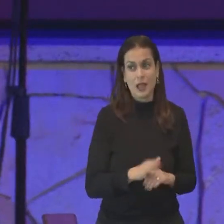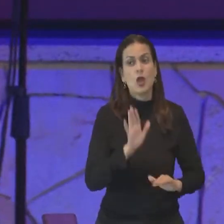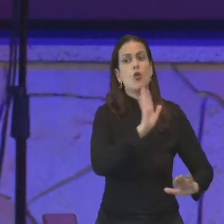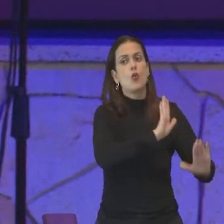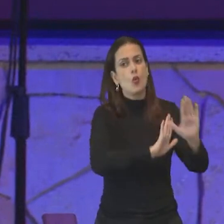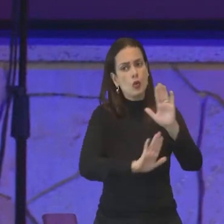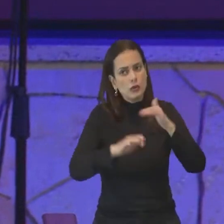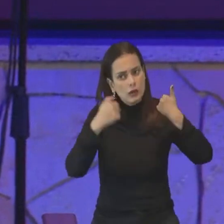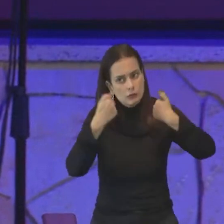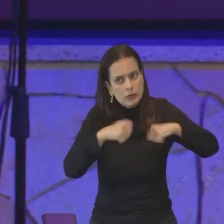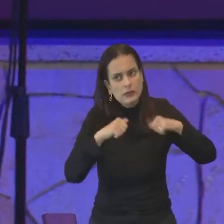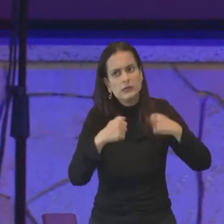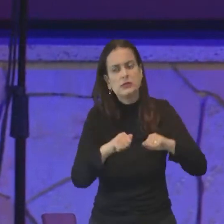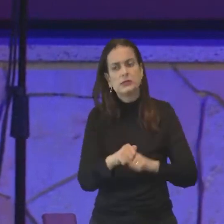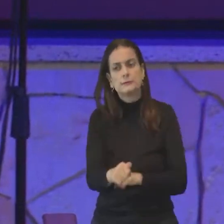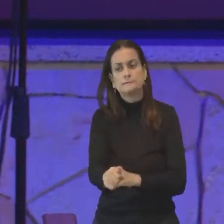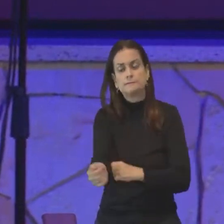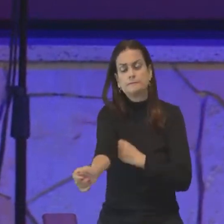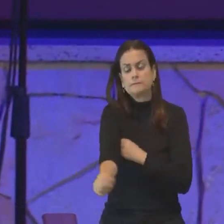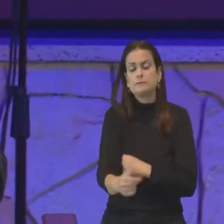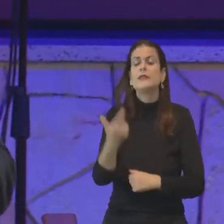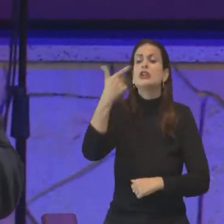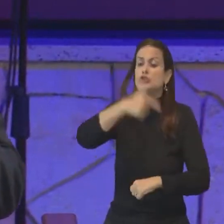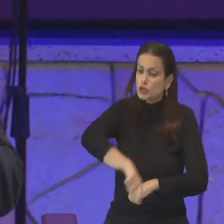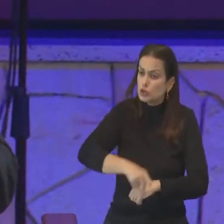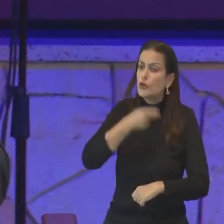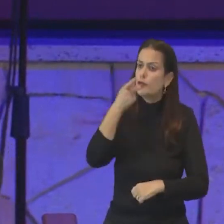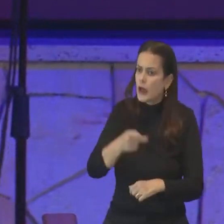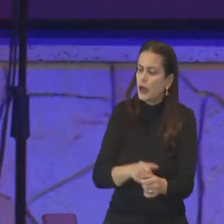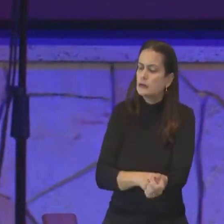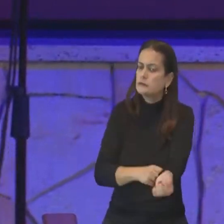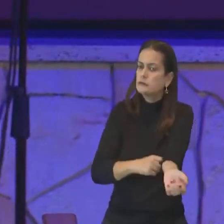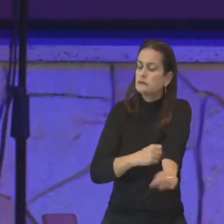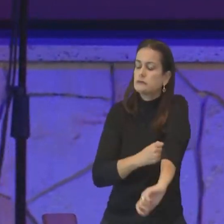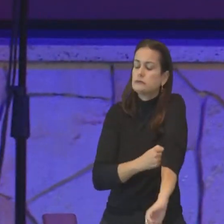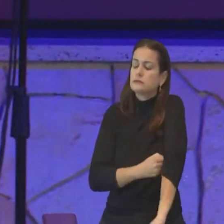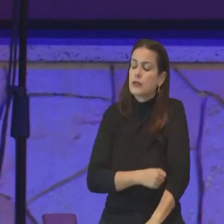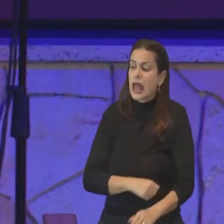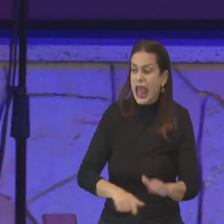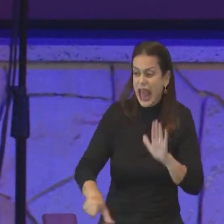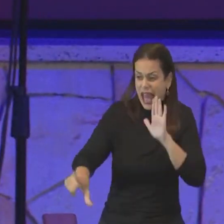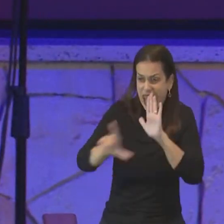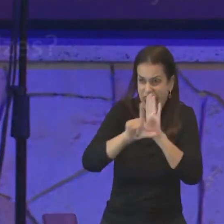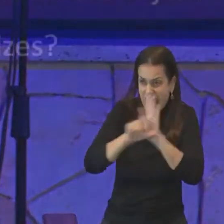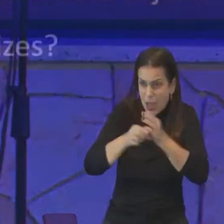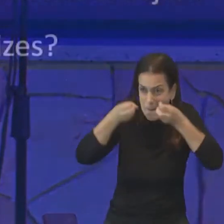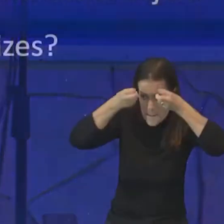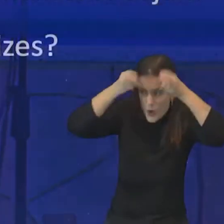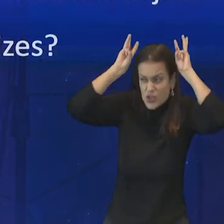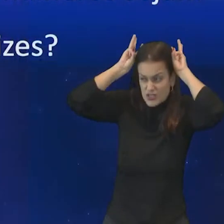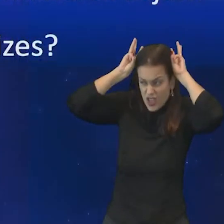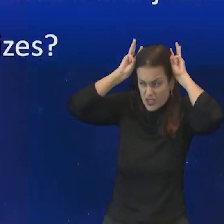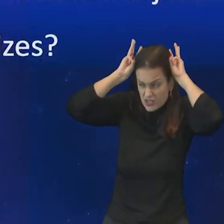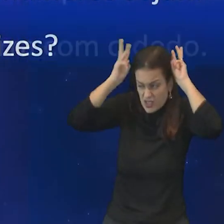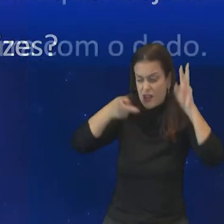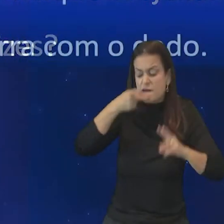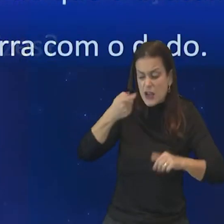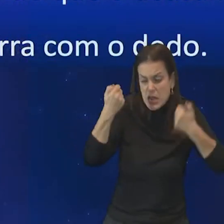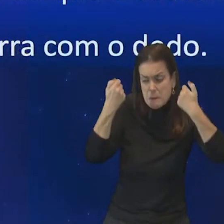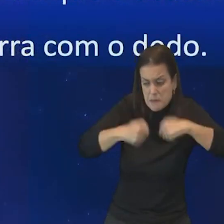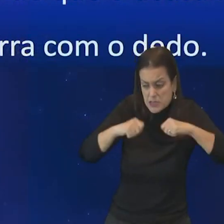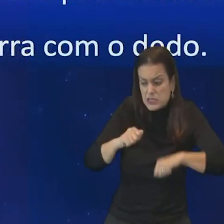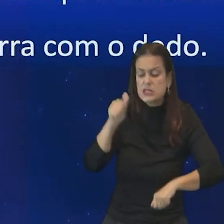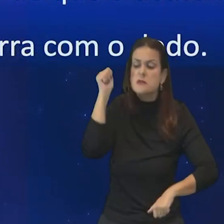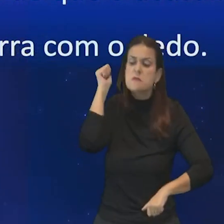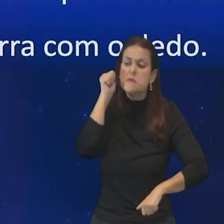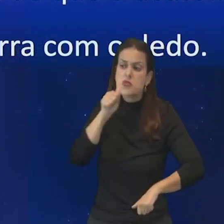mestre, a lei de Moisés mandou que tais mulheres sejam apedrejadas, tu o que dizes? E isto dizia, então, tentando